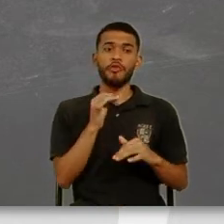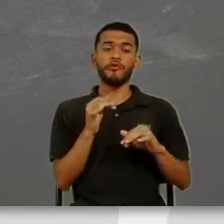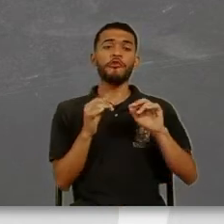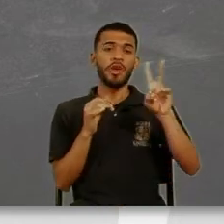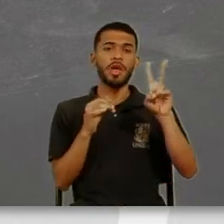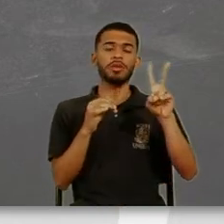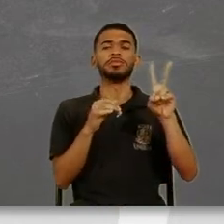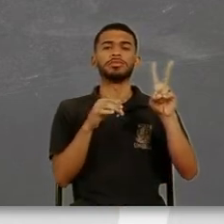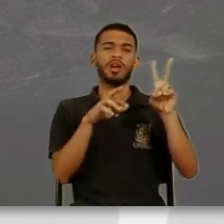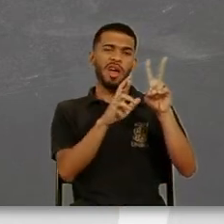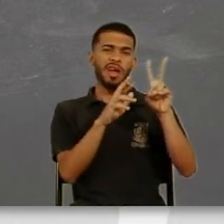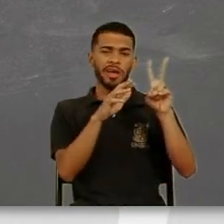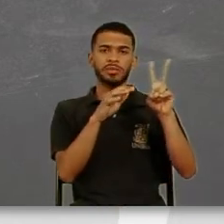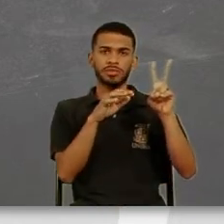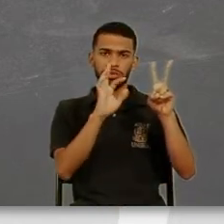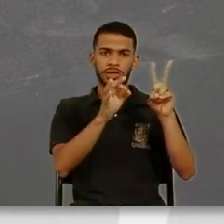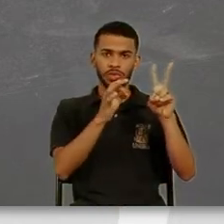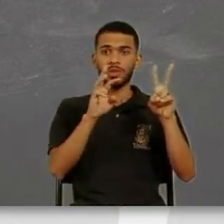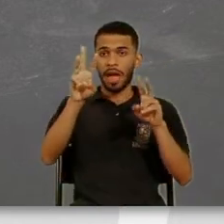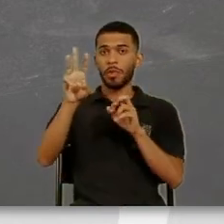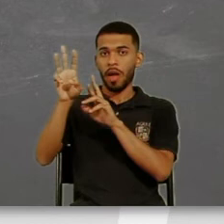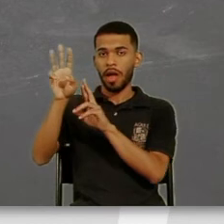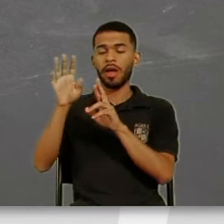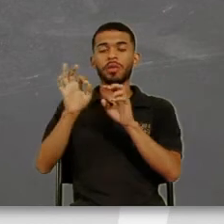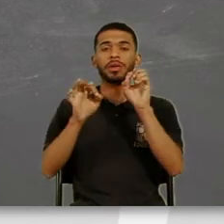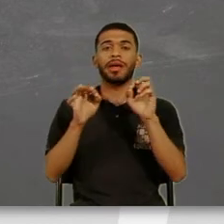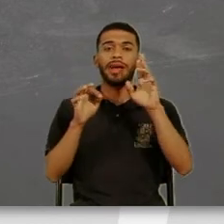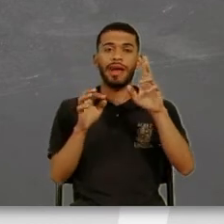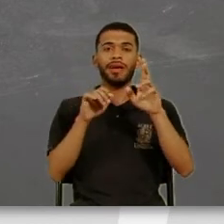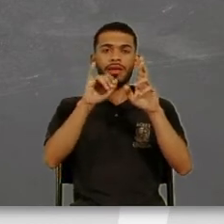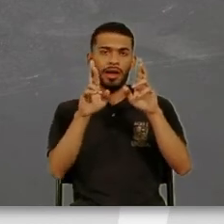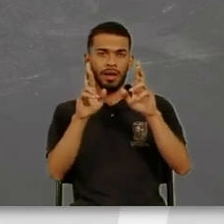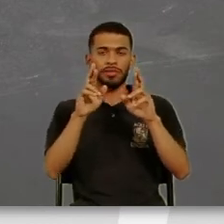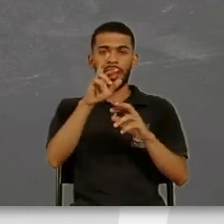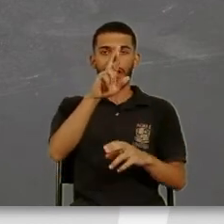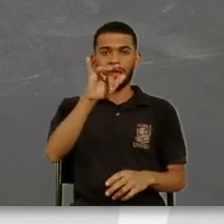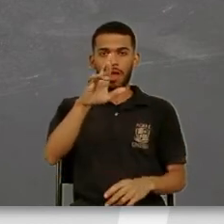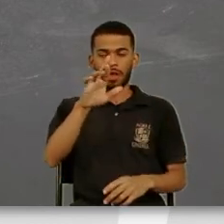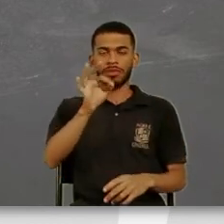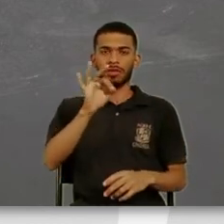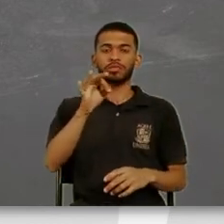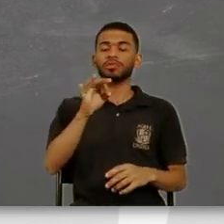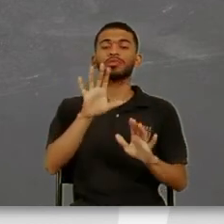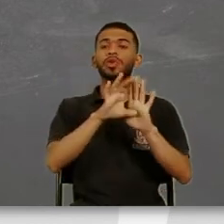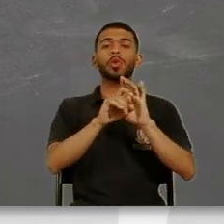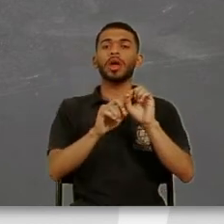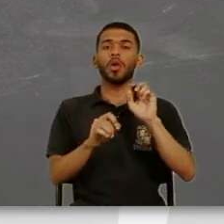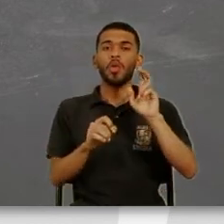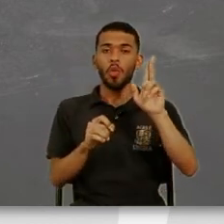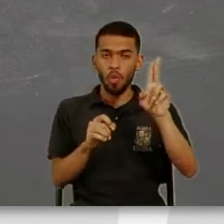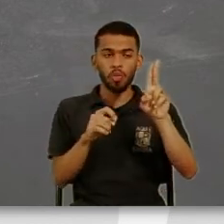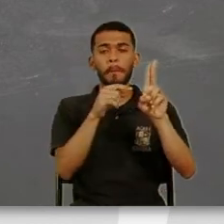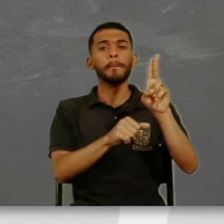espaço R e o W sendo o espaço R, a função é de R em R e vai ser definida por U passa a